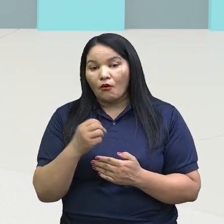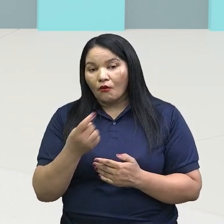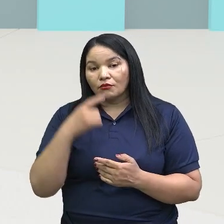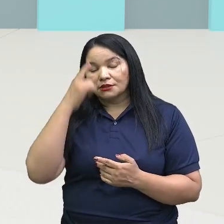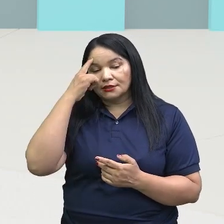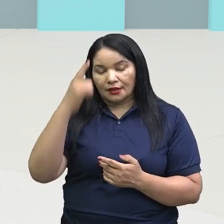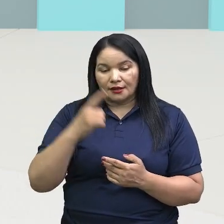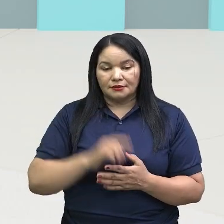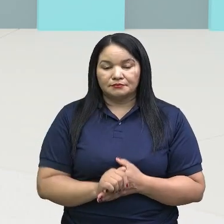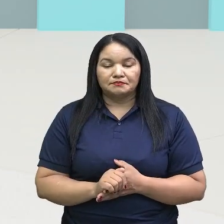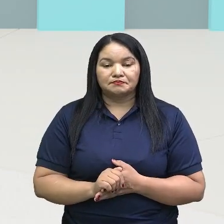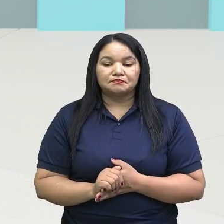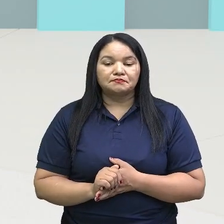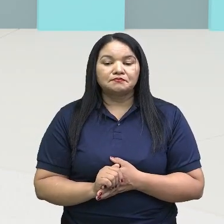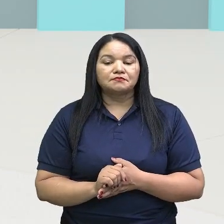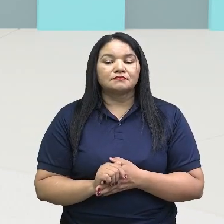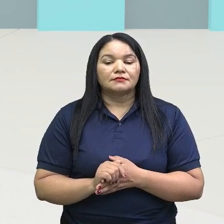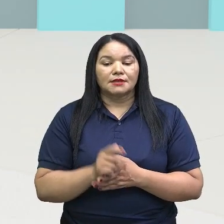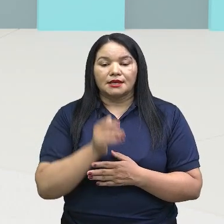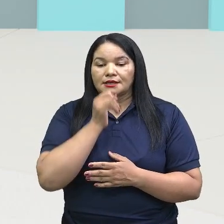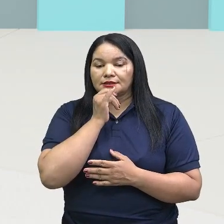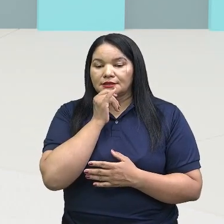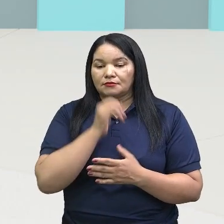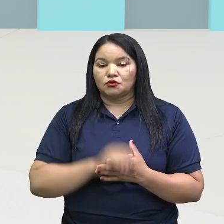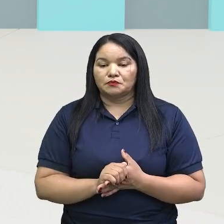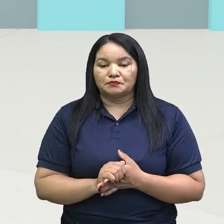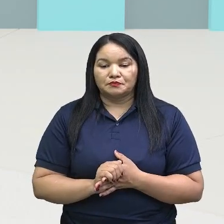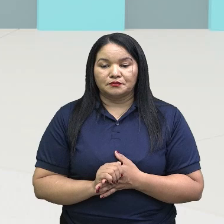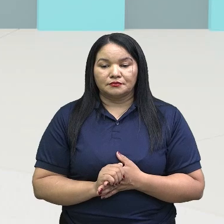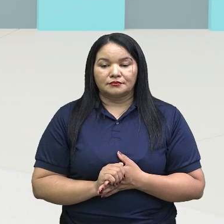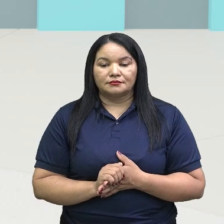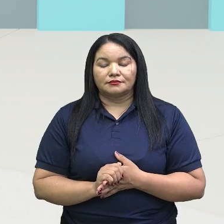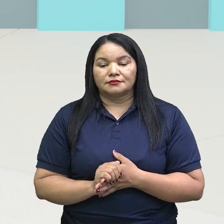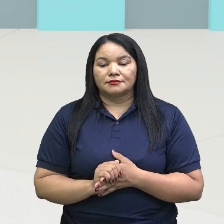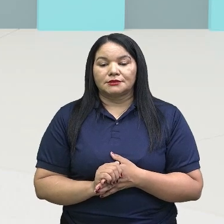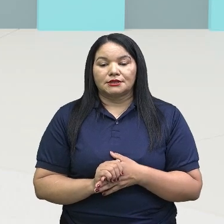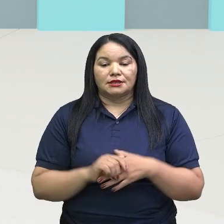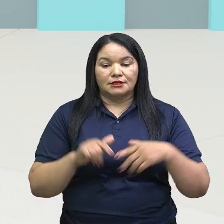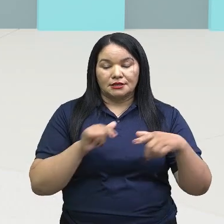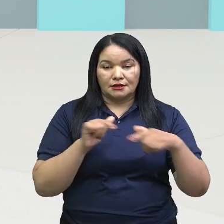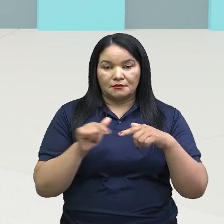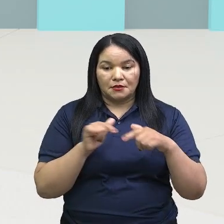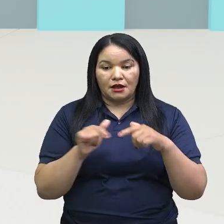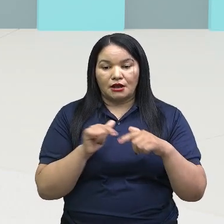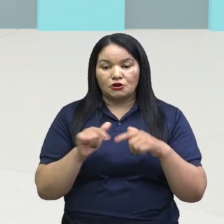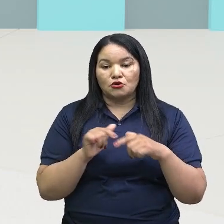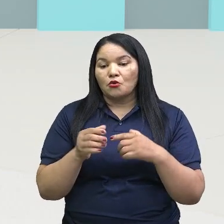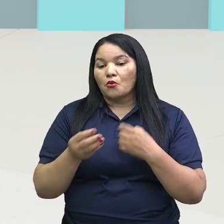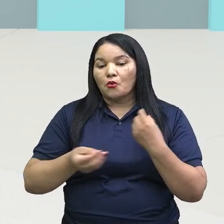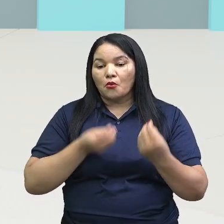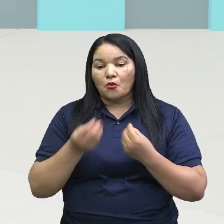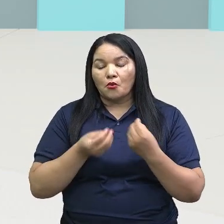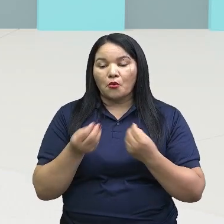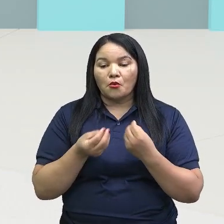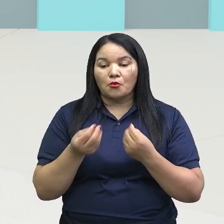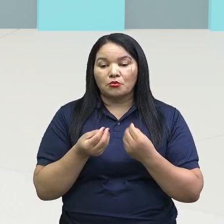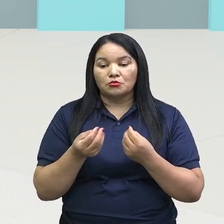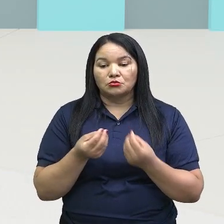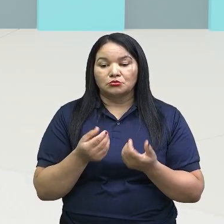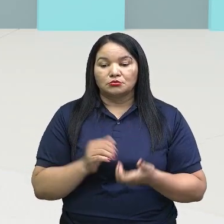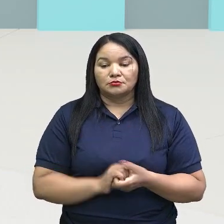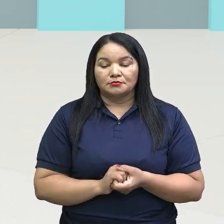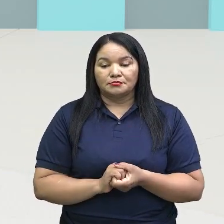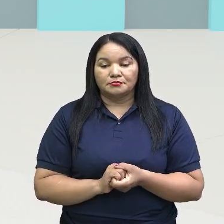Então, vamos ver o exemplo. Temos aí, olha, trabalho como uma executiva. Observe que agora apareceu